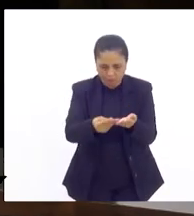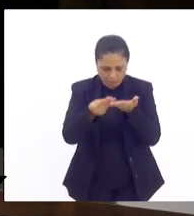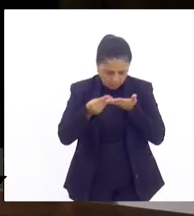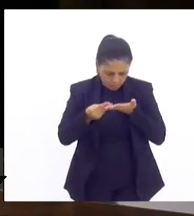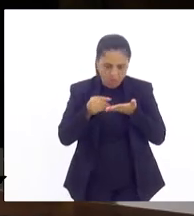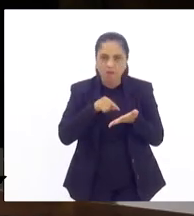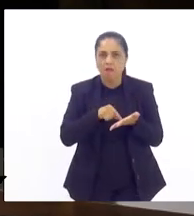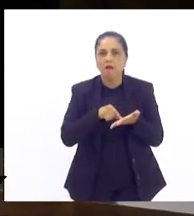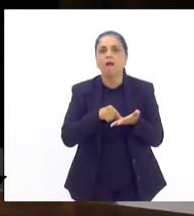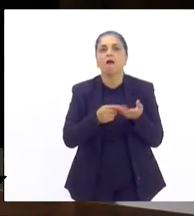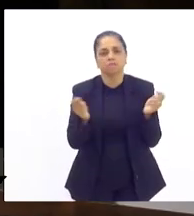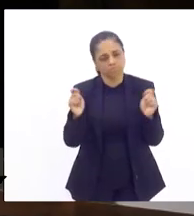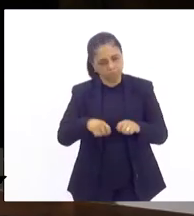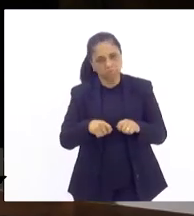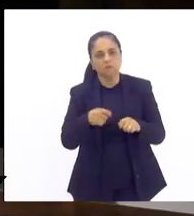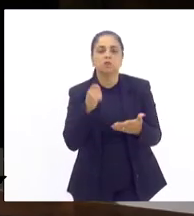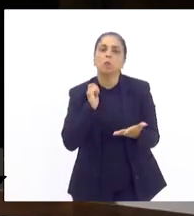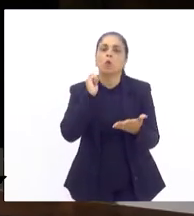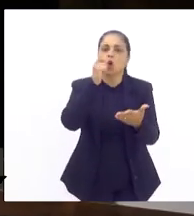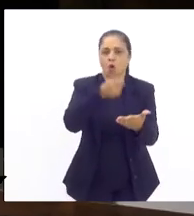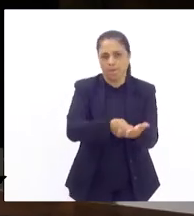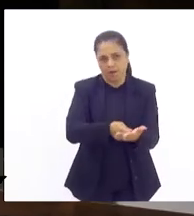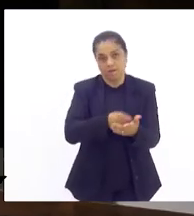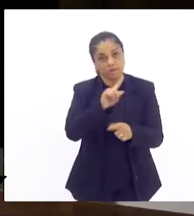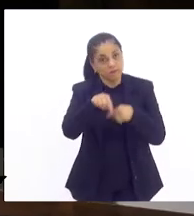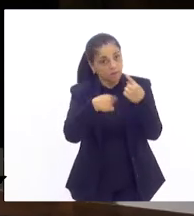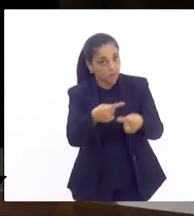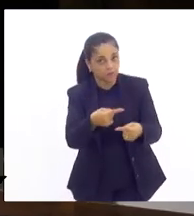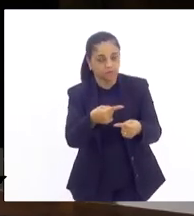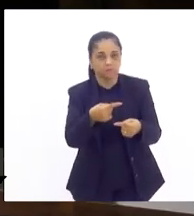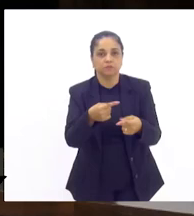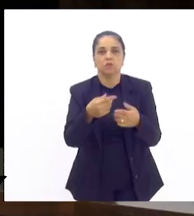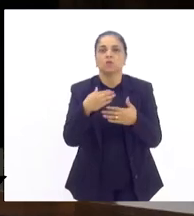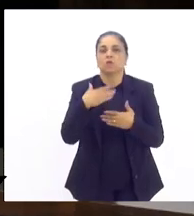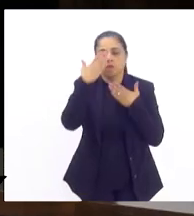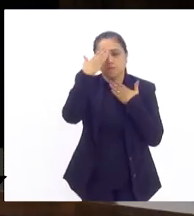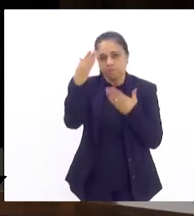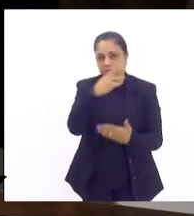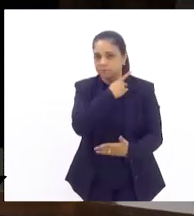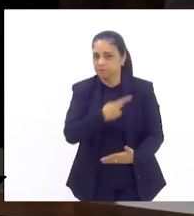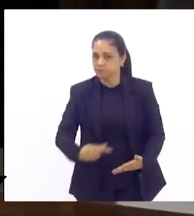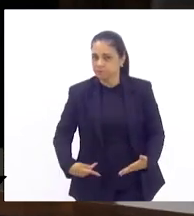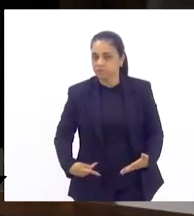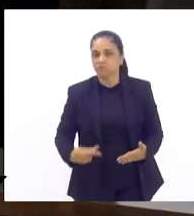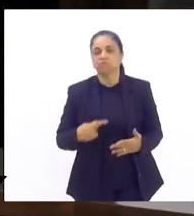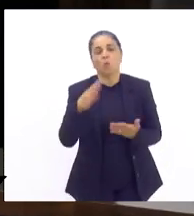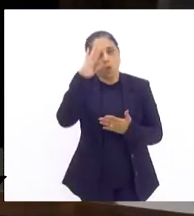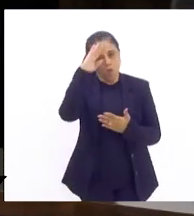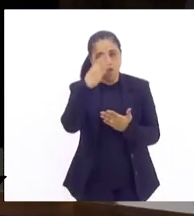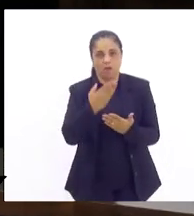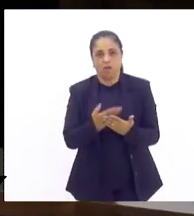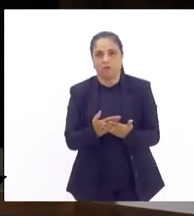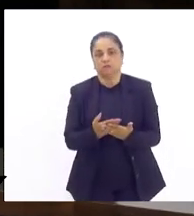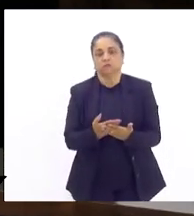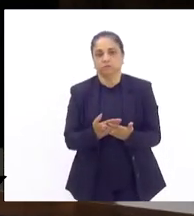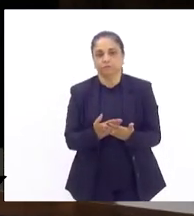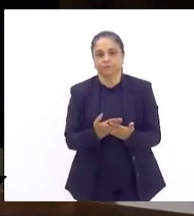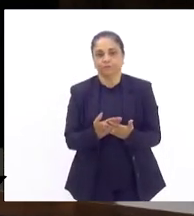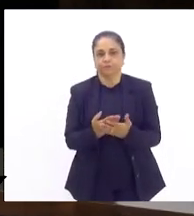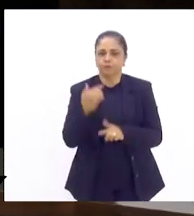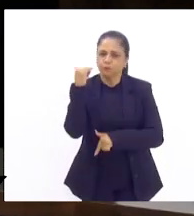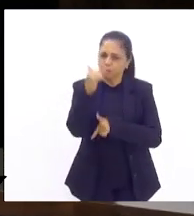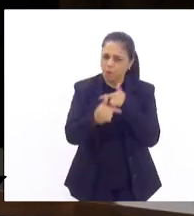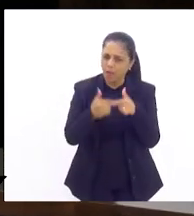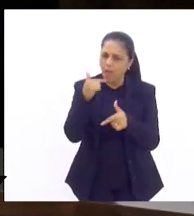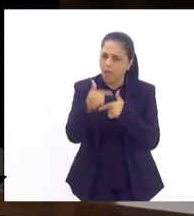depois, então, seja feita a cobrança. Obrigado. Então, presidente, muito obrigado. Eu acredito que todo esse esforço